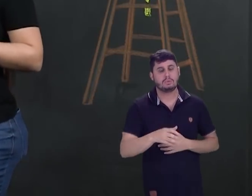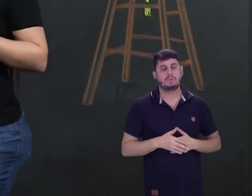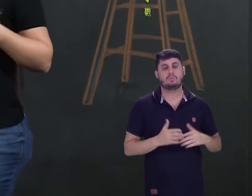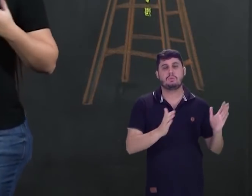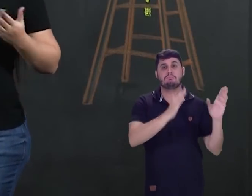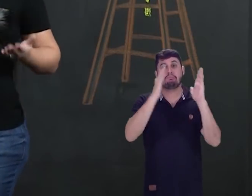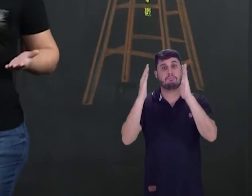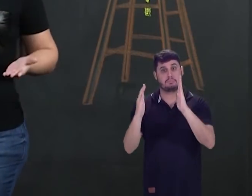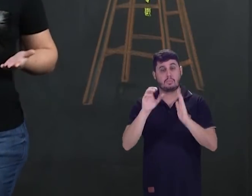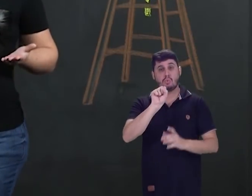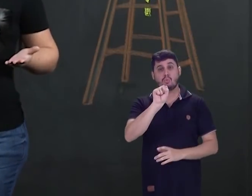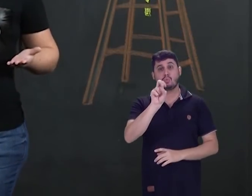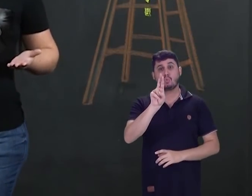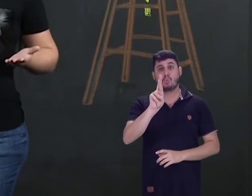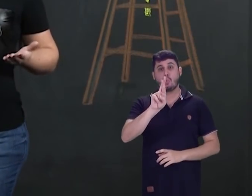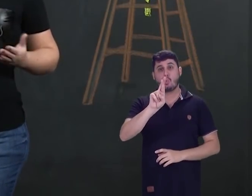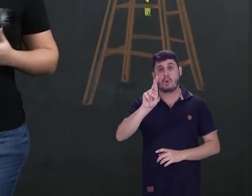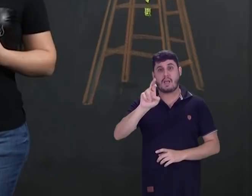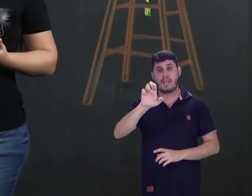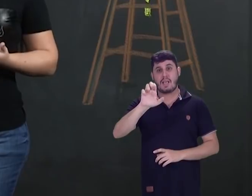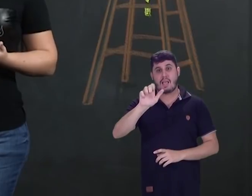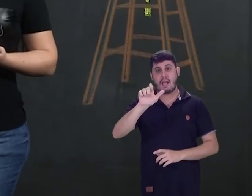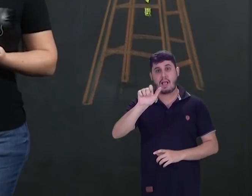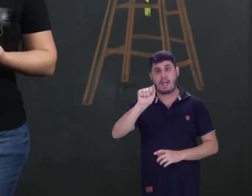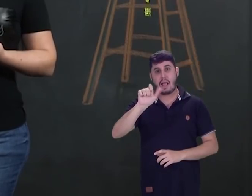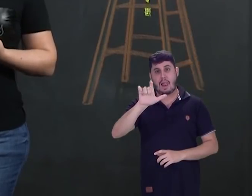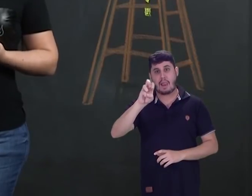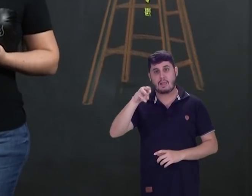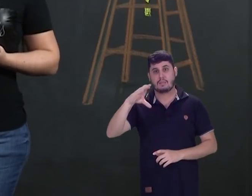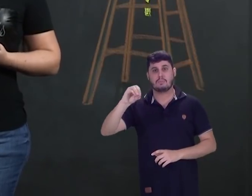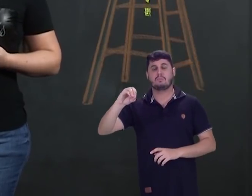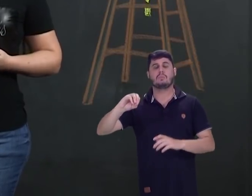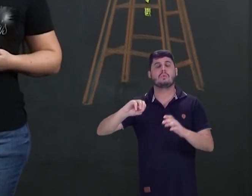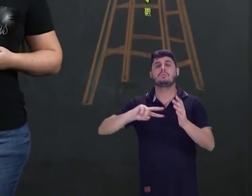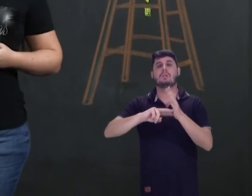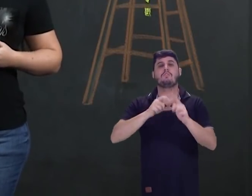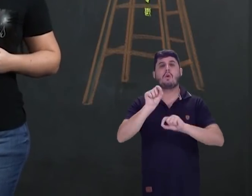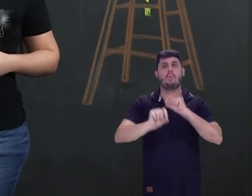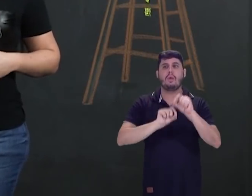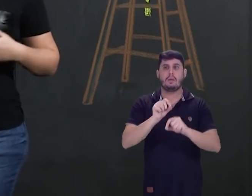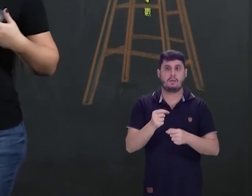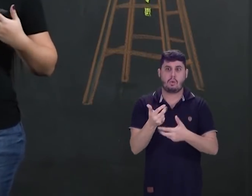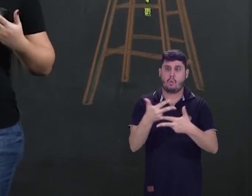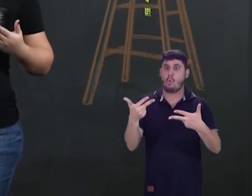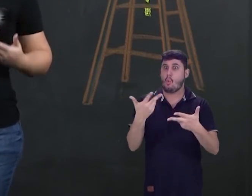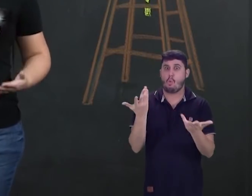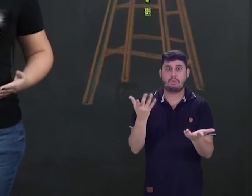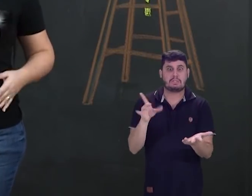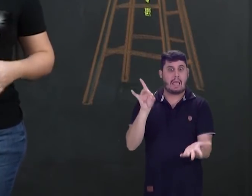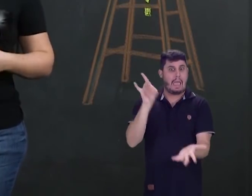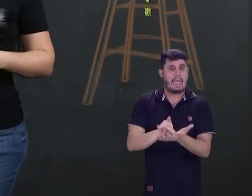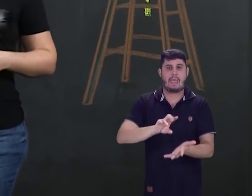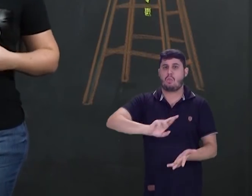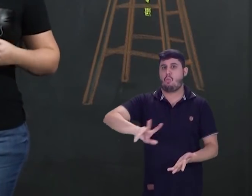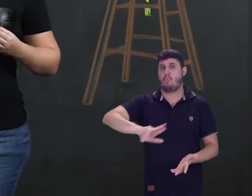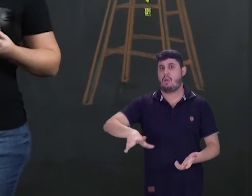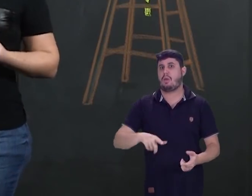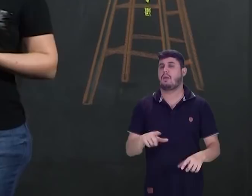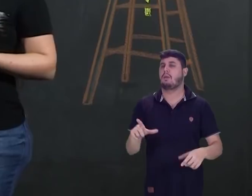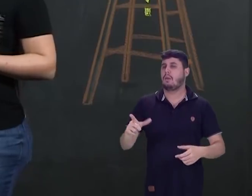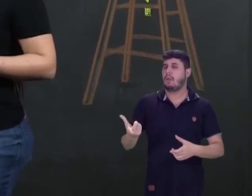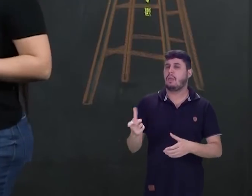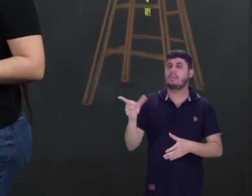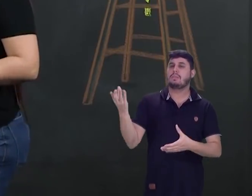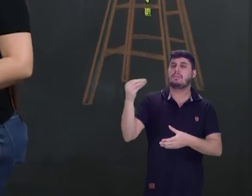estilo, como o próprio nome diz, né, a representação daquilo que é irreal, que está além da realidade, que faz